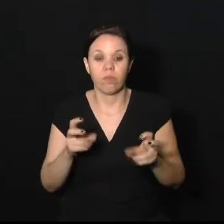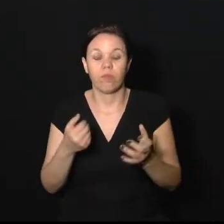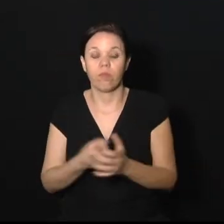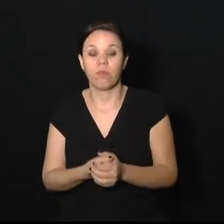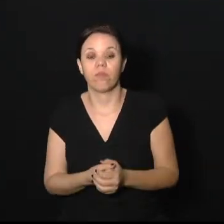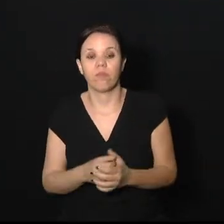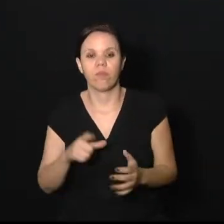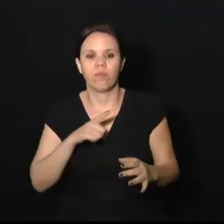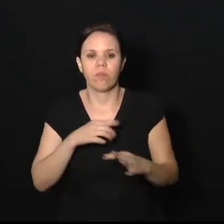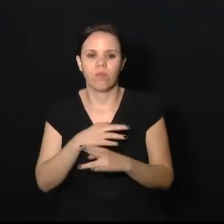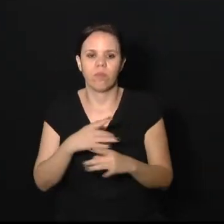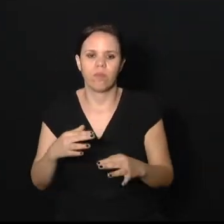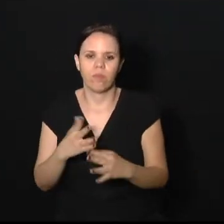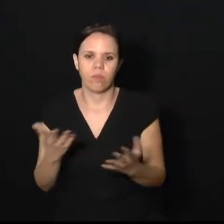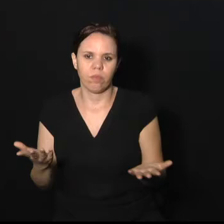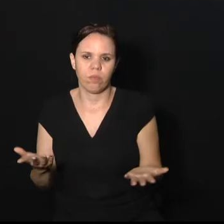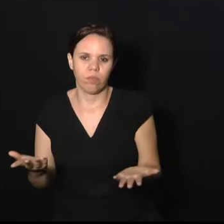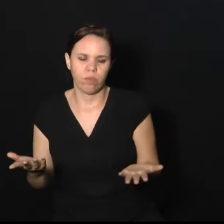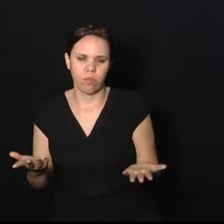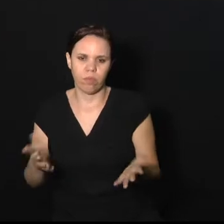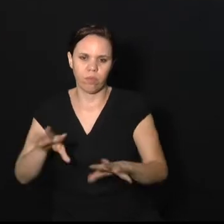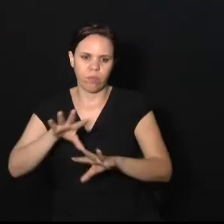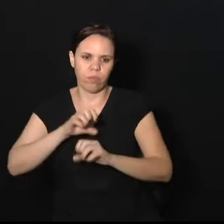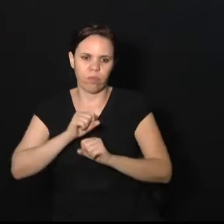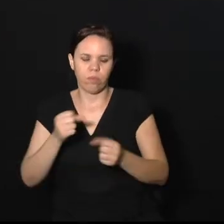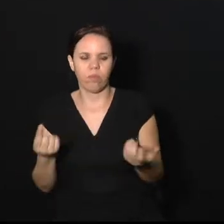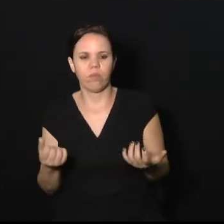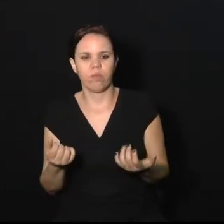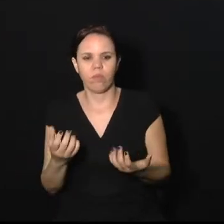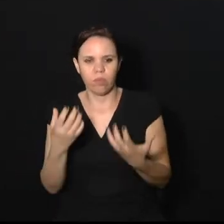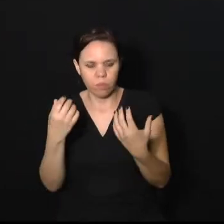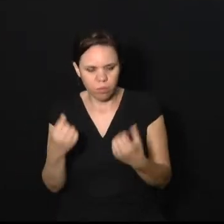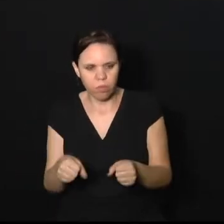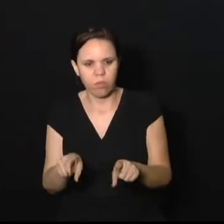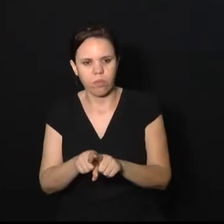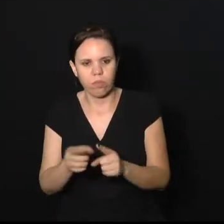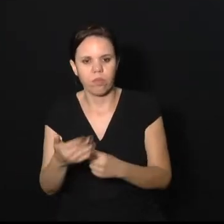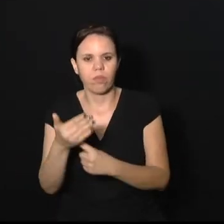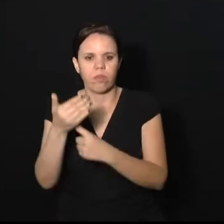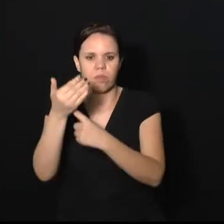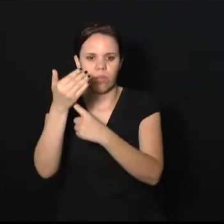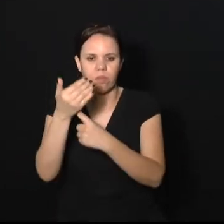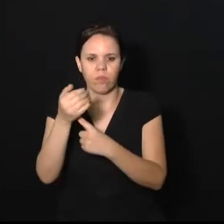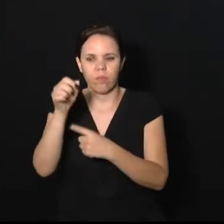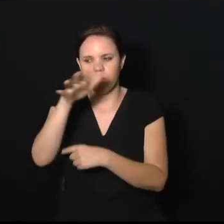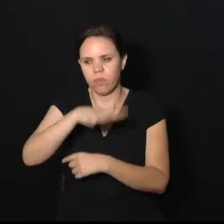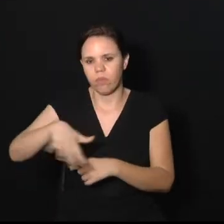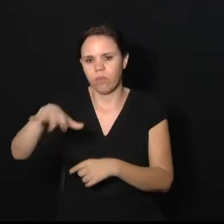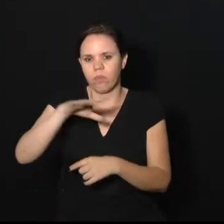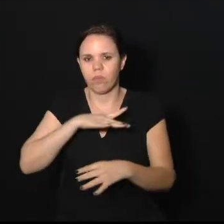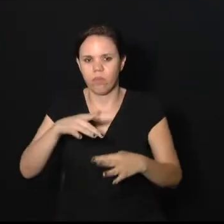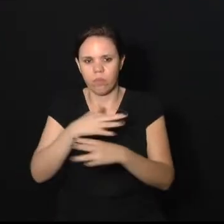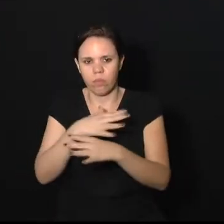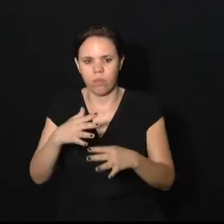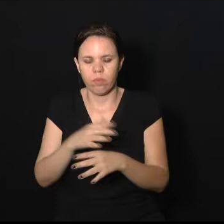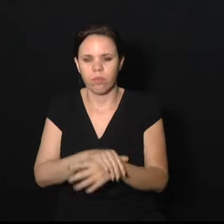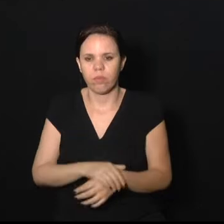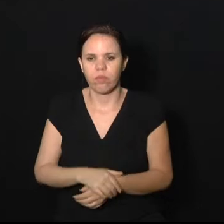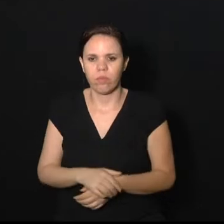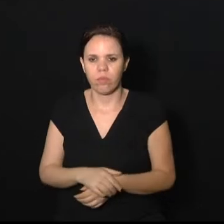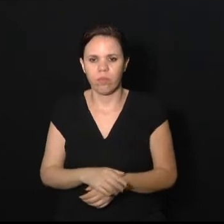cidades inteligentes nada mais é do que a absorção de tecnologia nas áreas gerenciadas pela cidade, tá? Mas com um fim